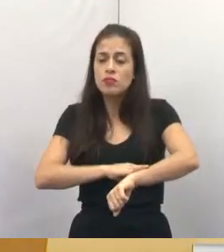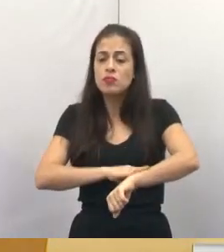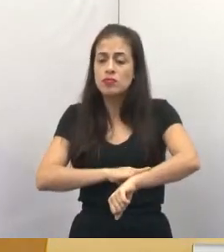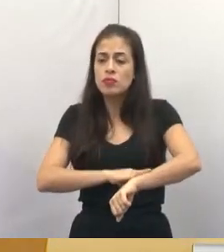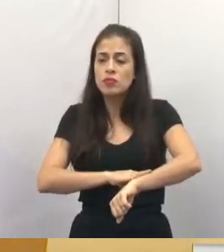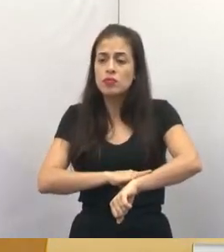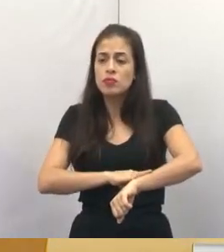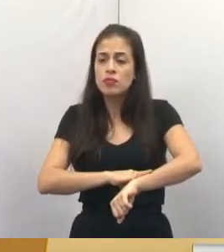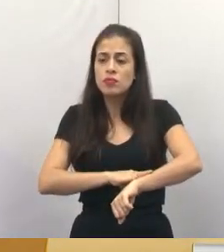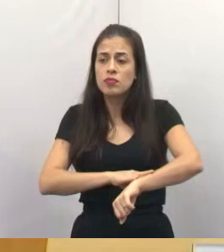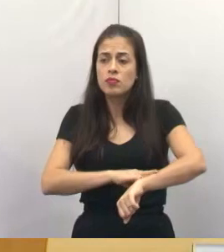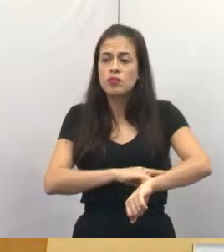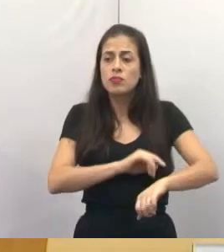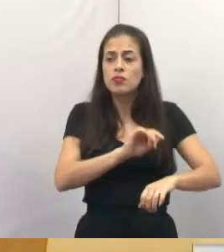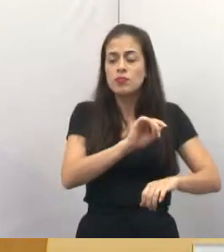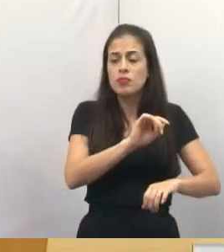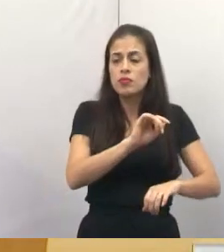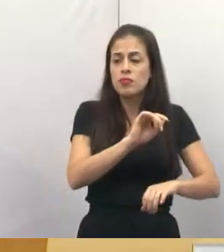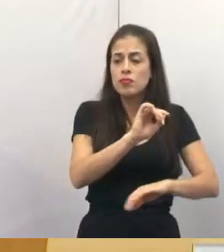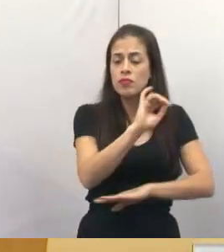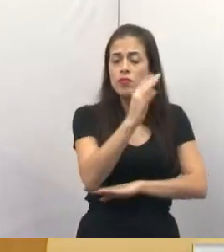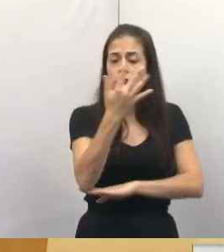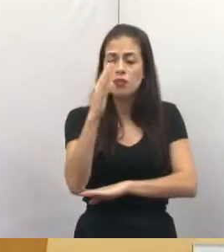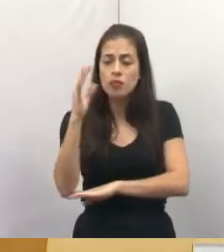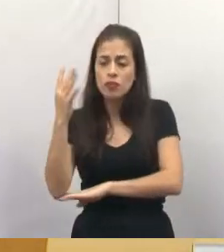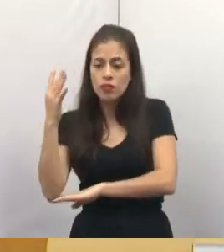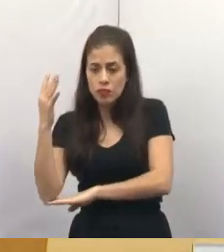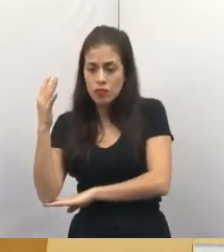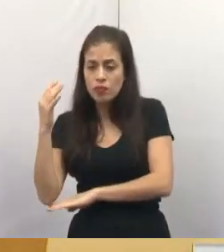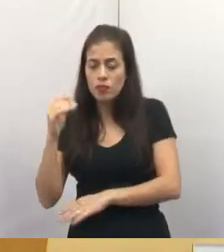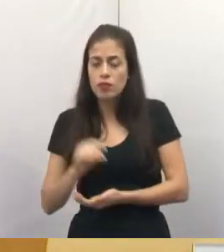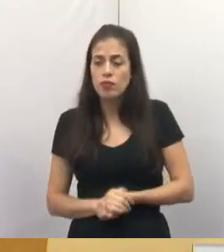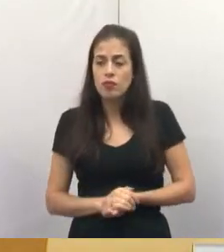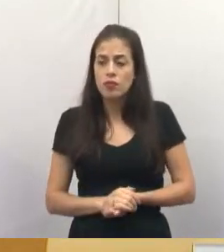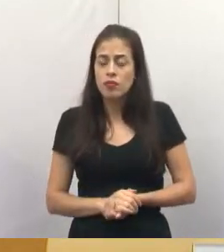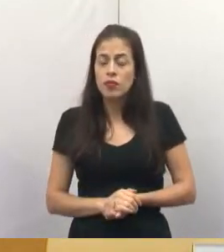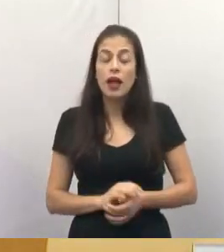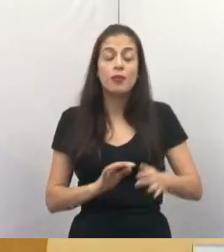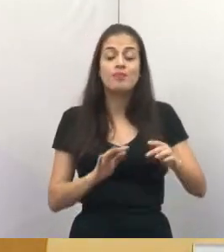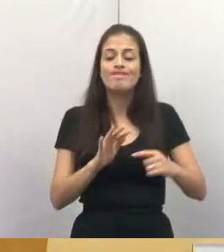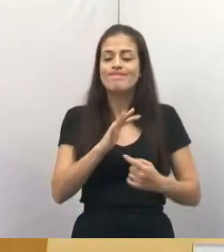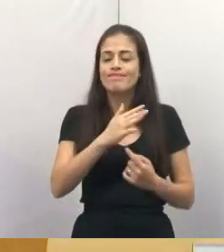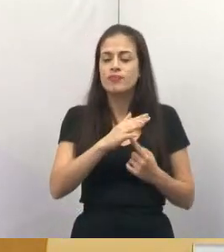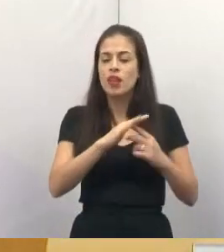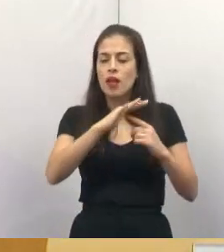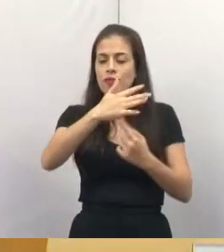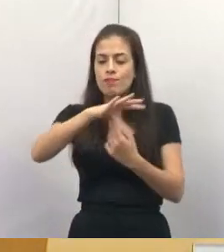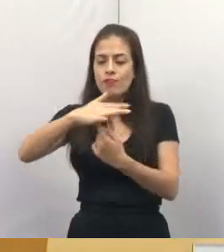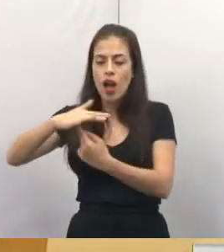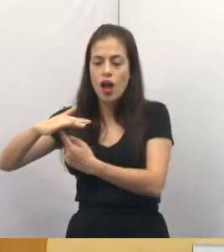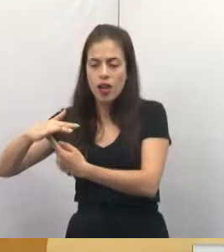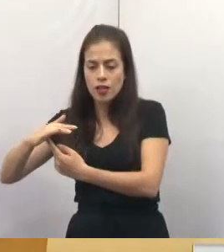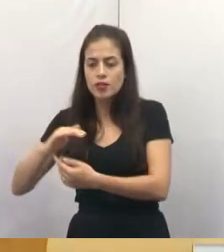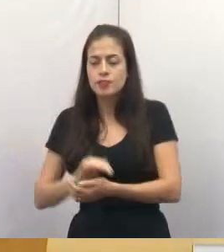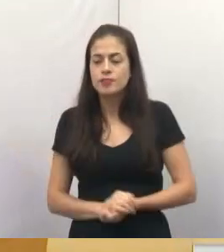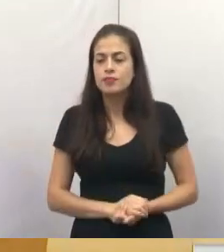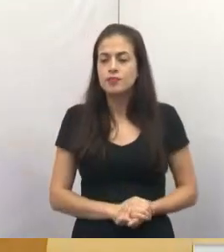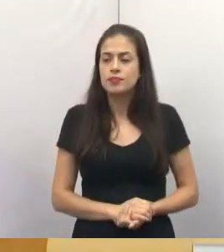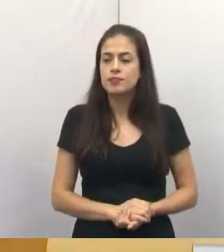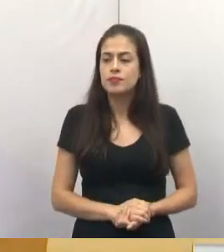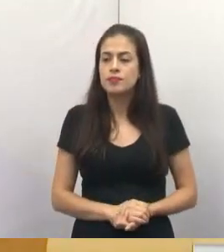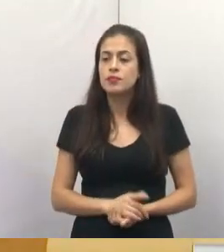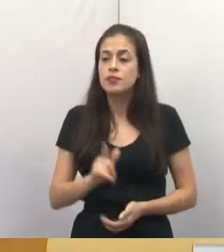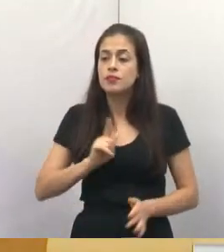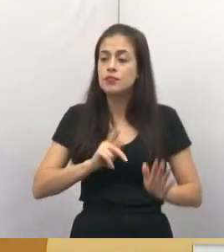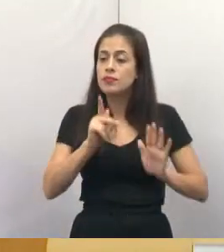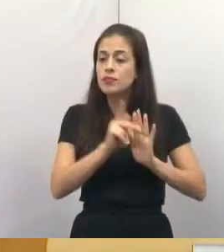livres de Jacareí. Muita gente quer contabilizar, mas isso é um projeto de lei meu. Tem projeto de lei que a gente está brigando desde lá